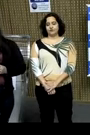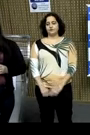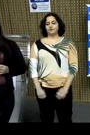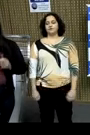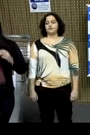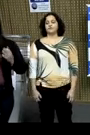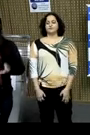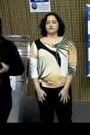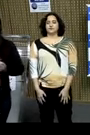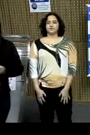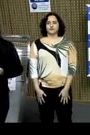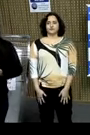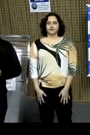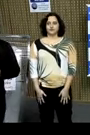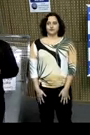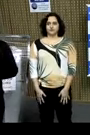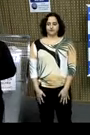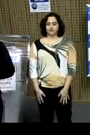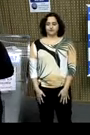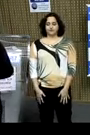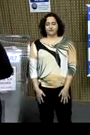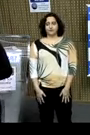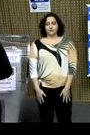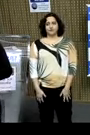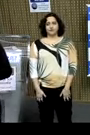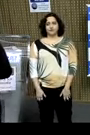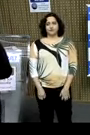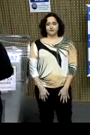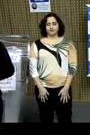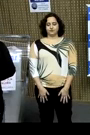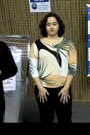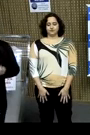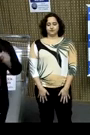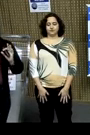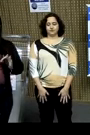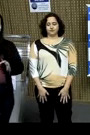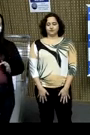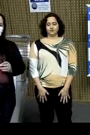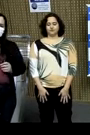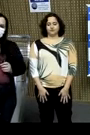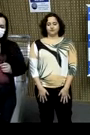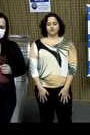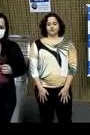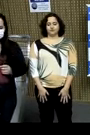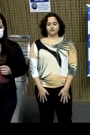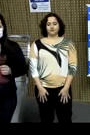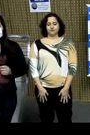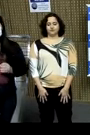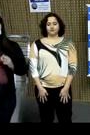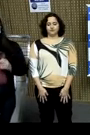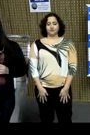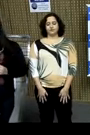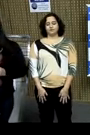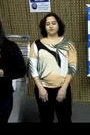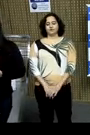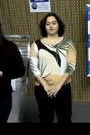crianças de 0 a 10 anos, para uma população de 1.983, tivemos aqui 20% dessa consulta